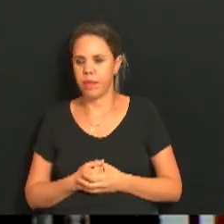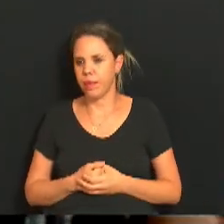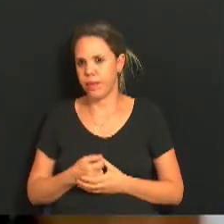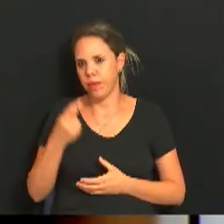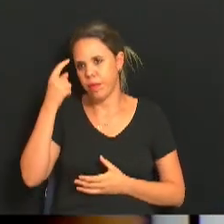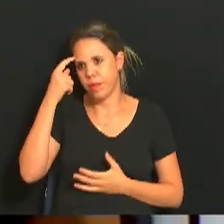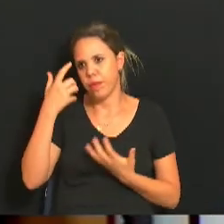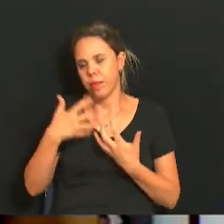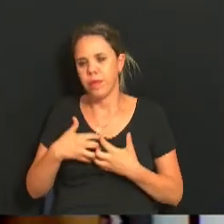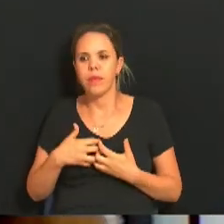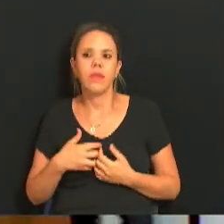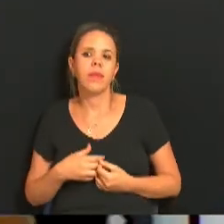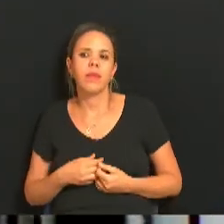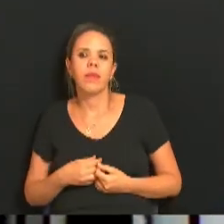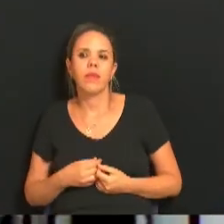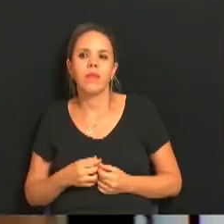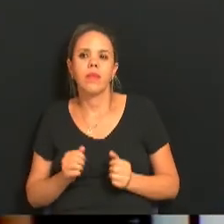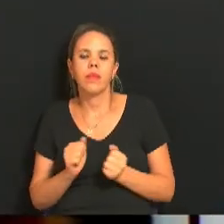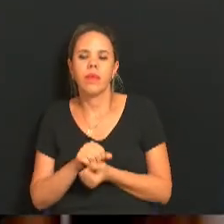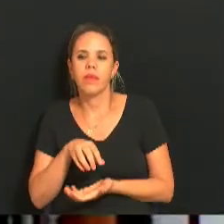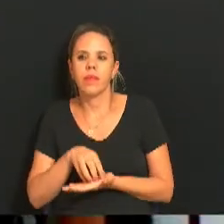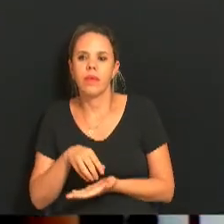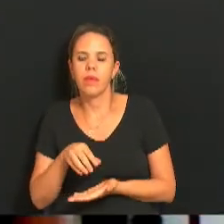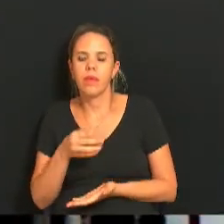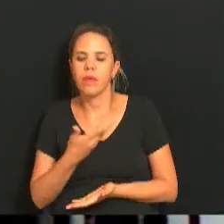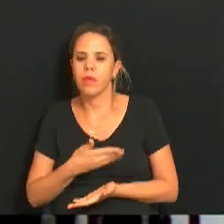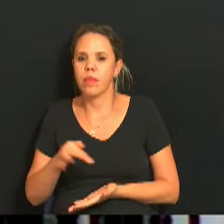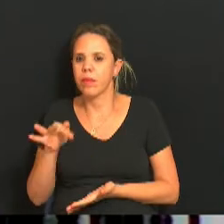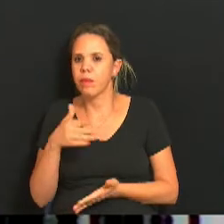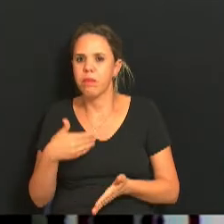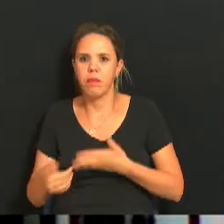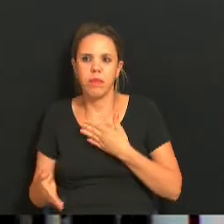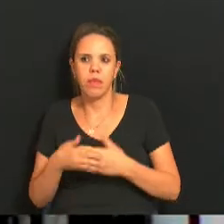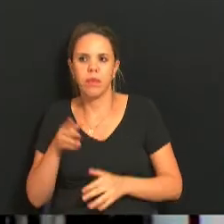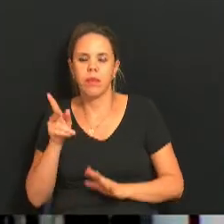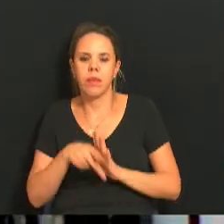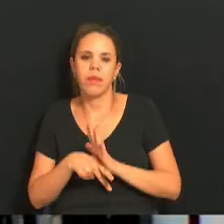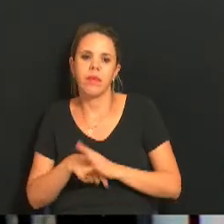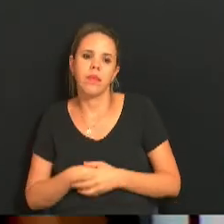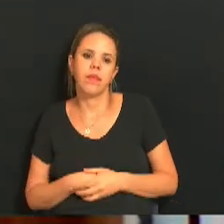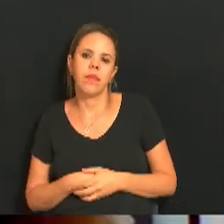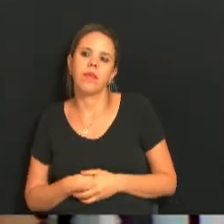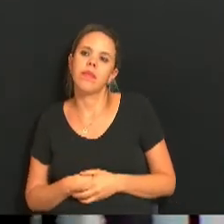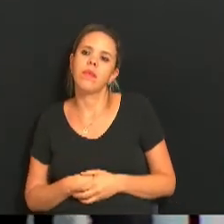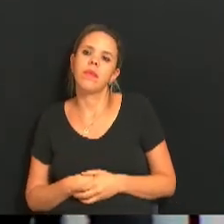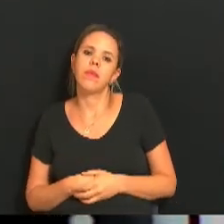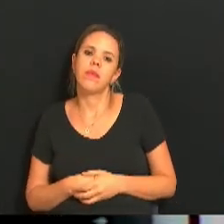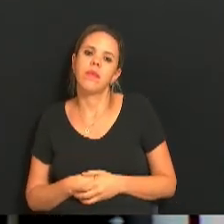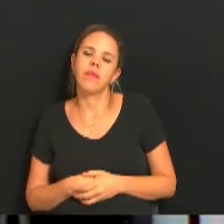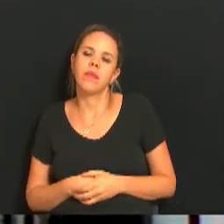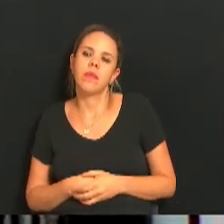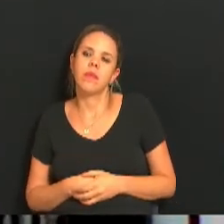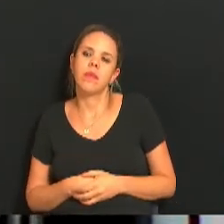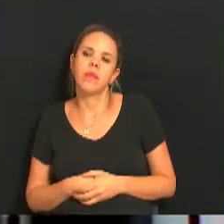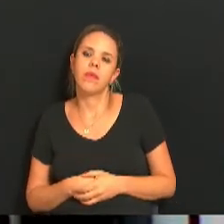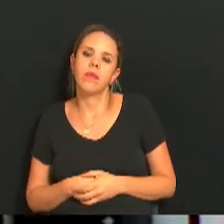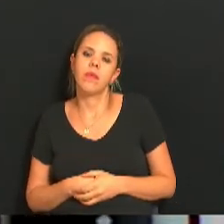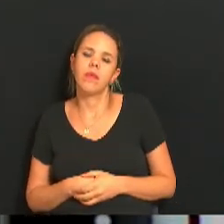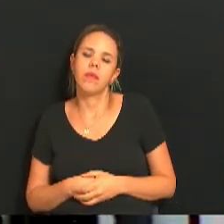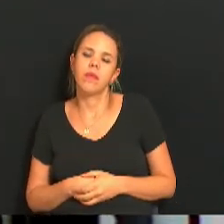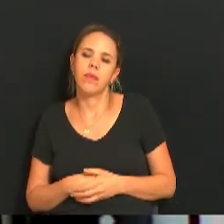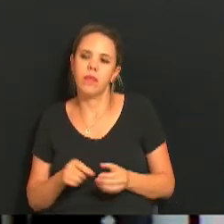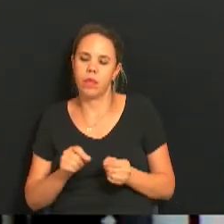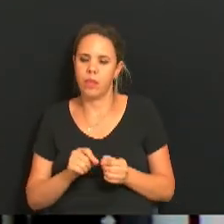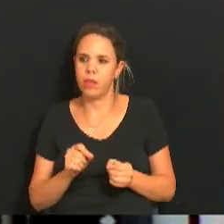pensamos junto à superintendência do patrimônio da União que independente do projeto que seja estabelecido aqui uma forma é de